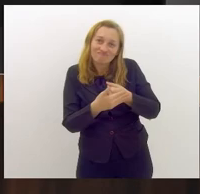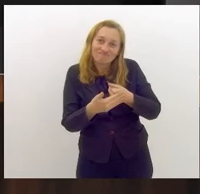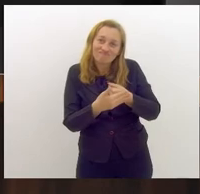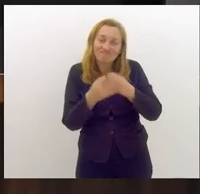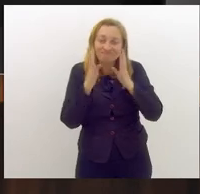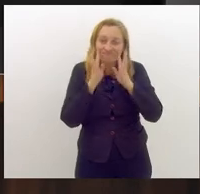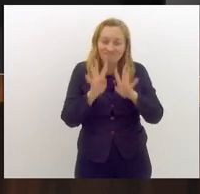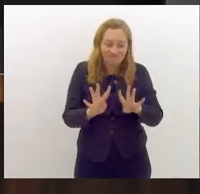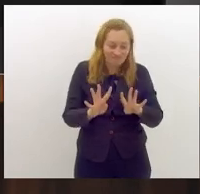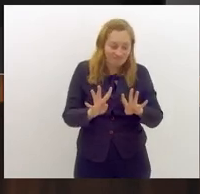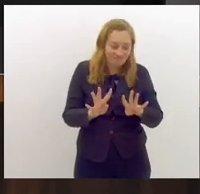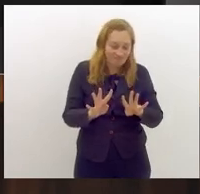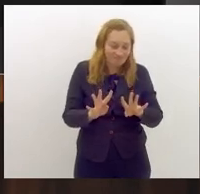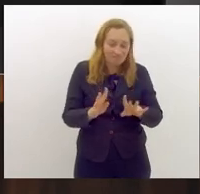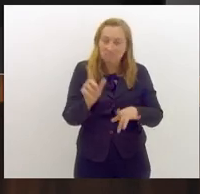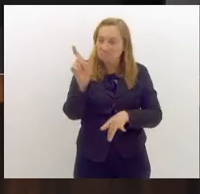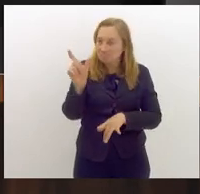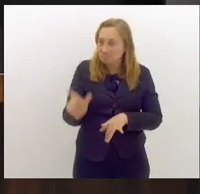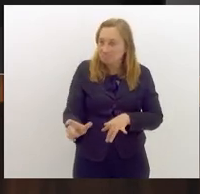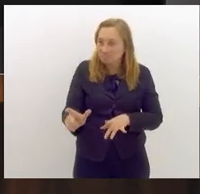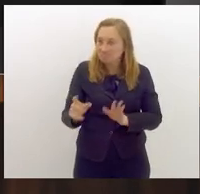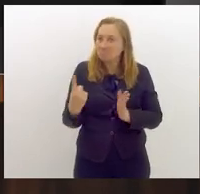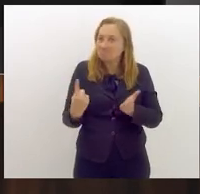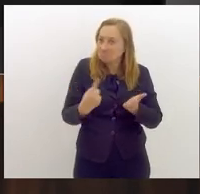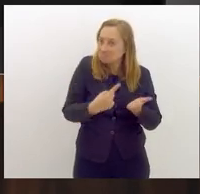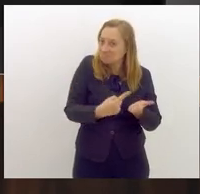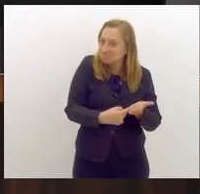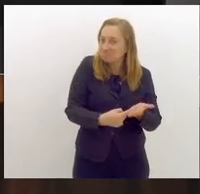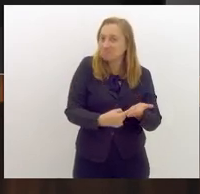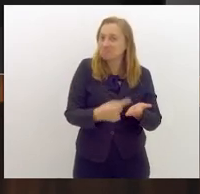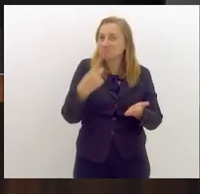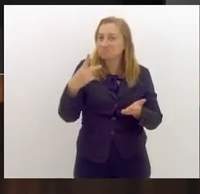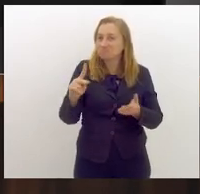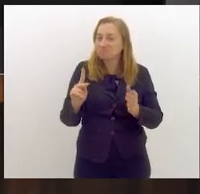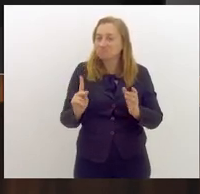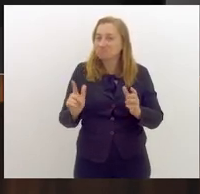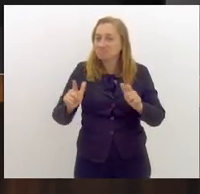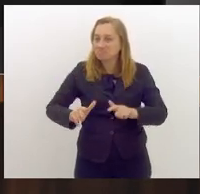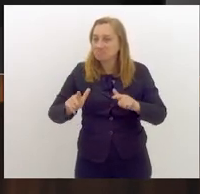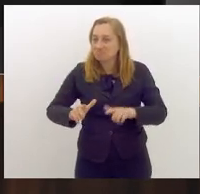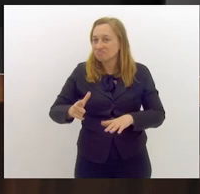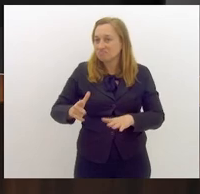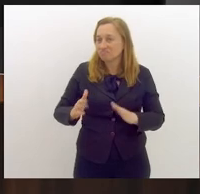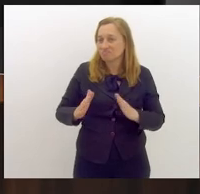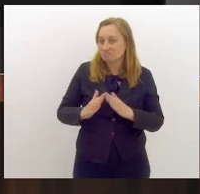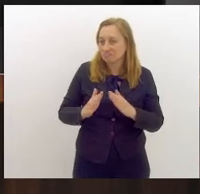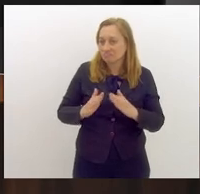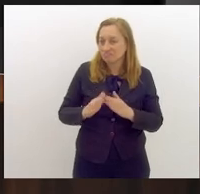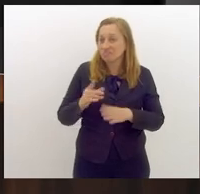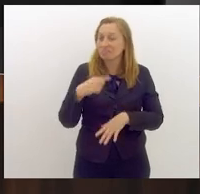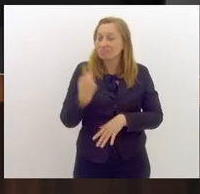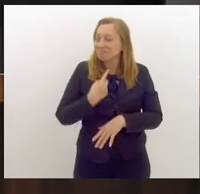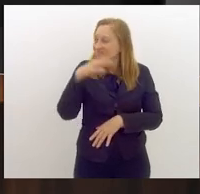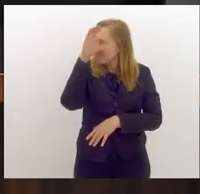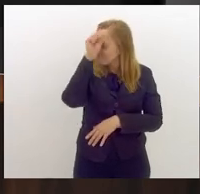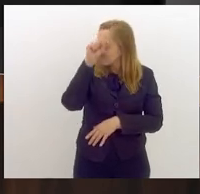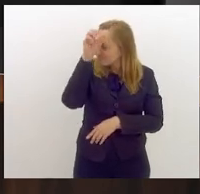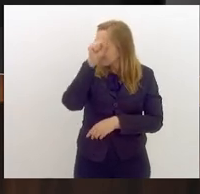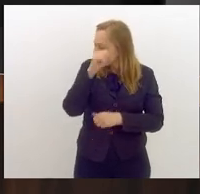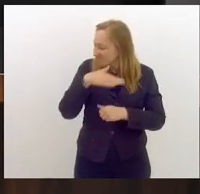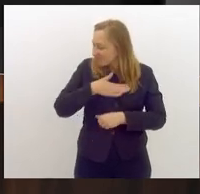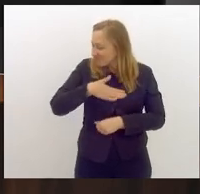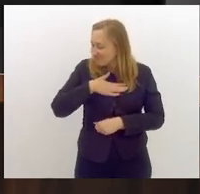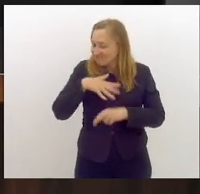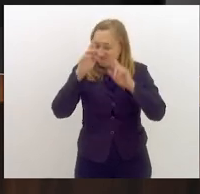atenta uma pessoa comprometida com a sua região uma pessoa que Nós aprendemos a gostar